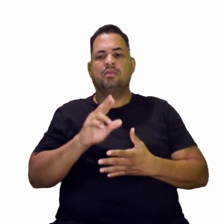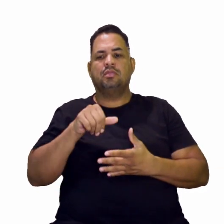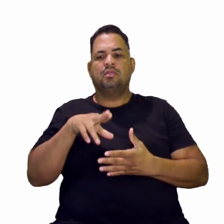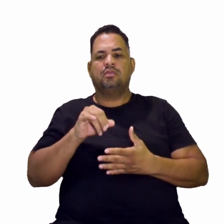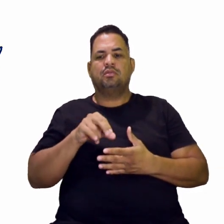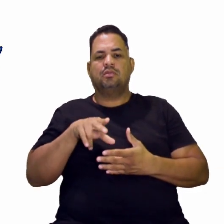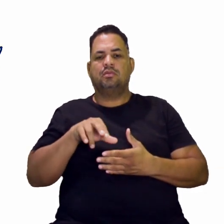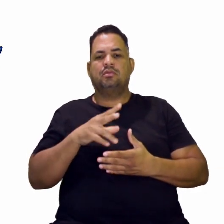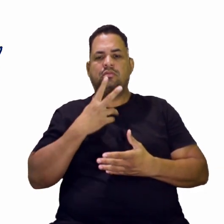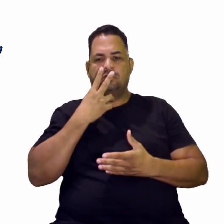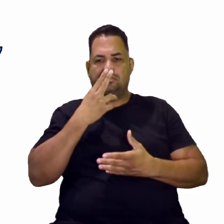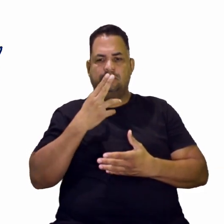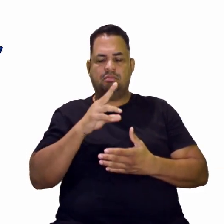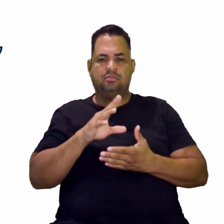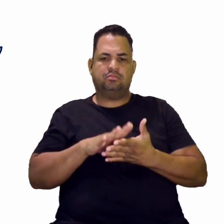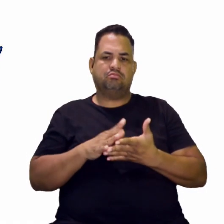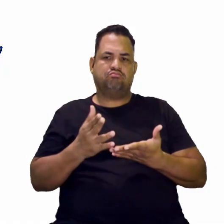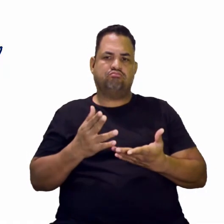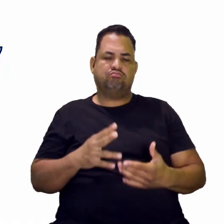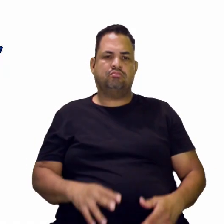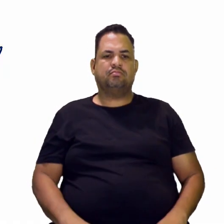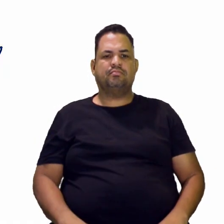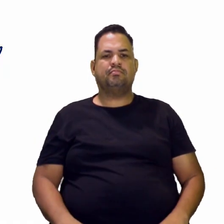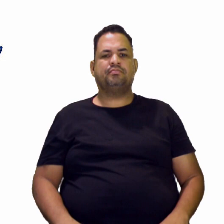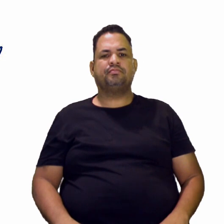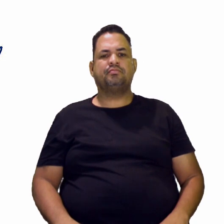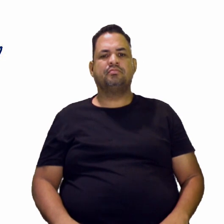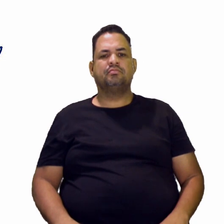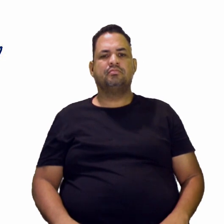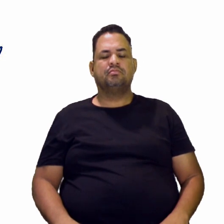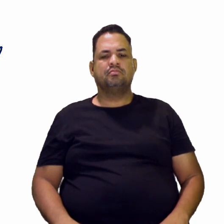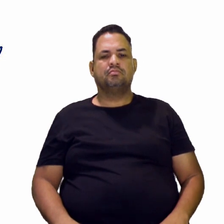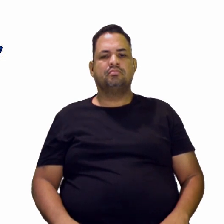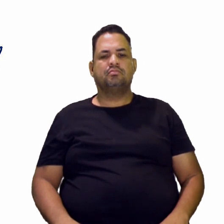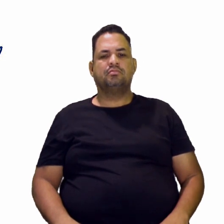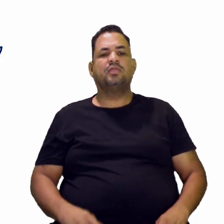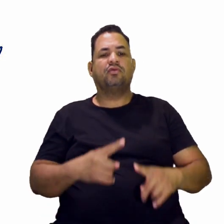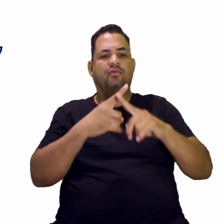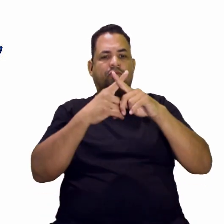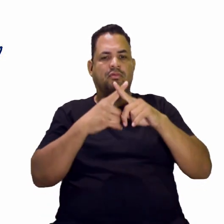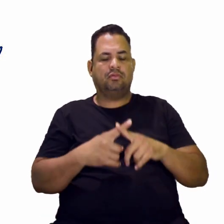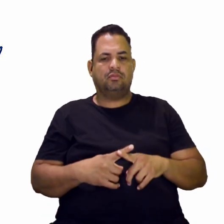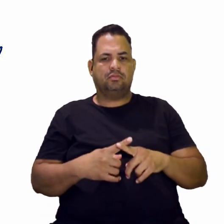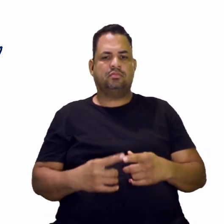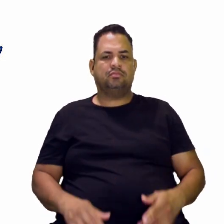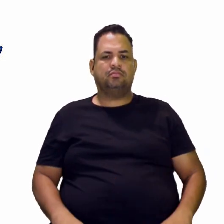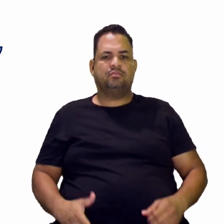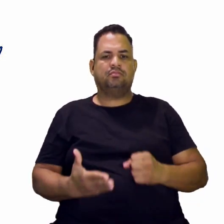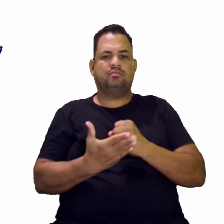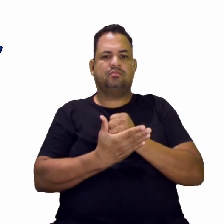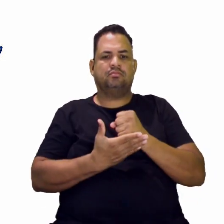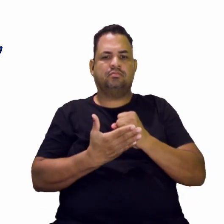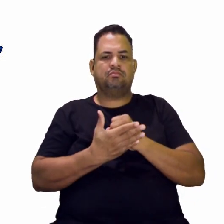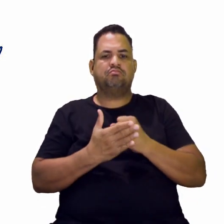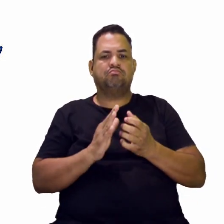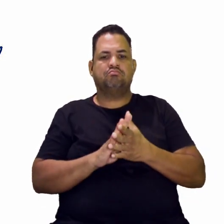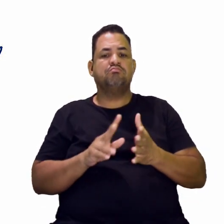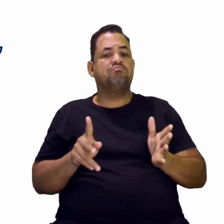semelhantes, portanto, têm modo de vida semelhante. Logo, vai aumentar a competição, basicamente por